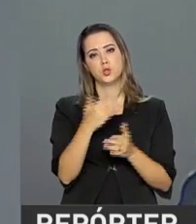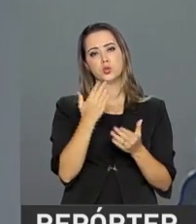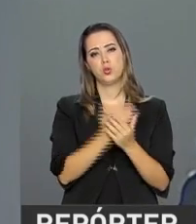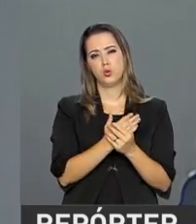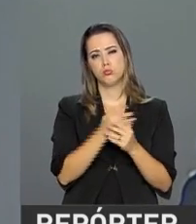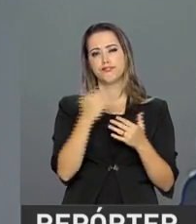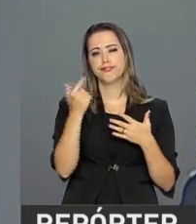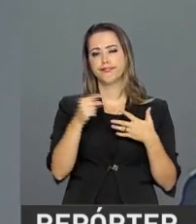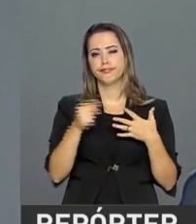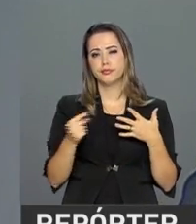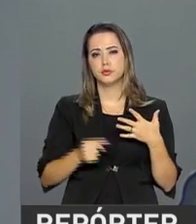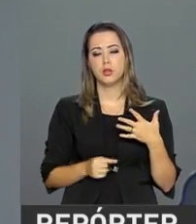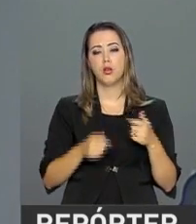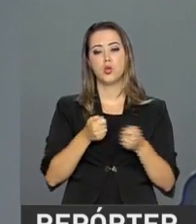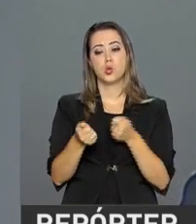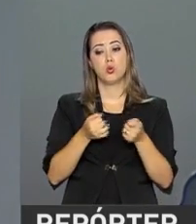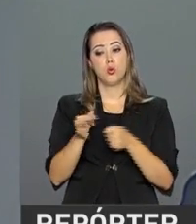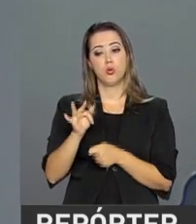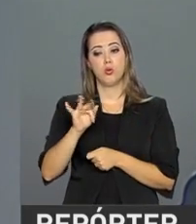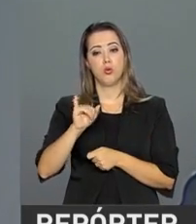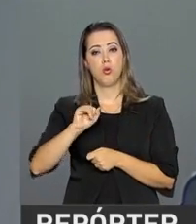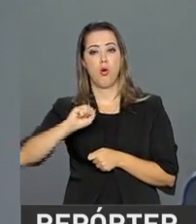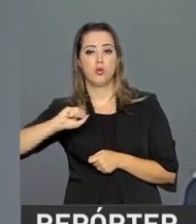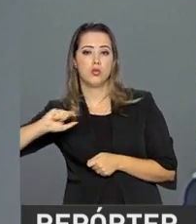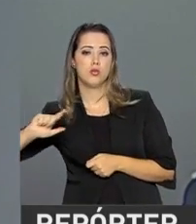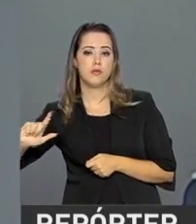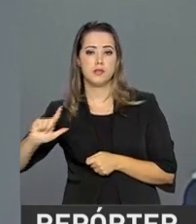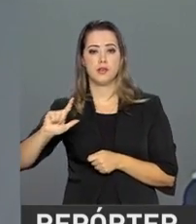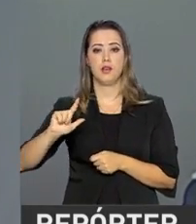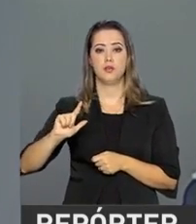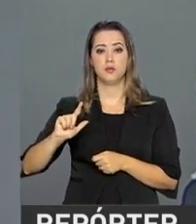ajuste fiscal é que